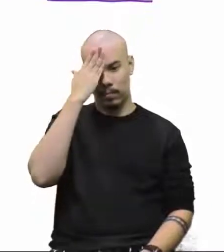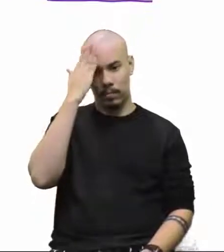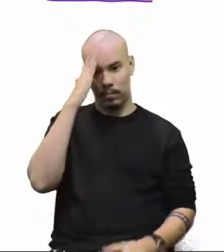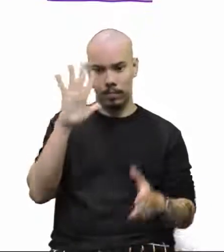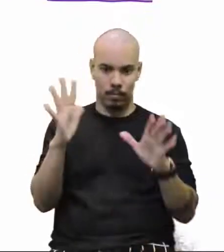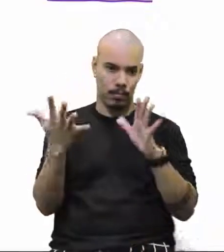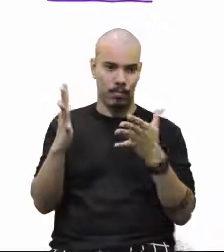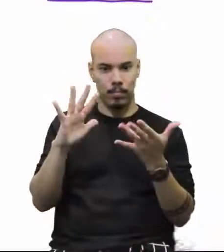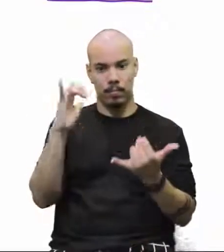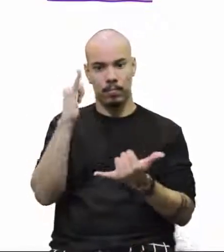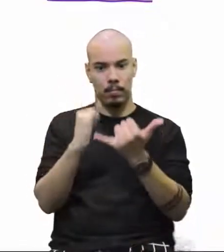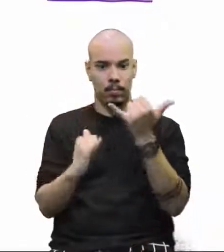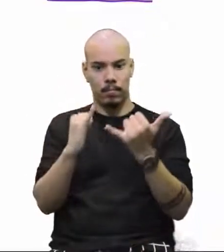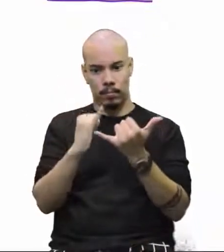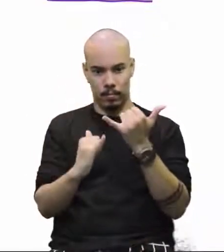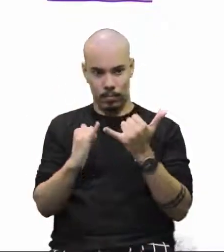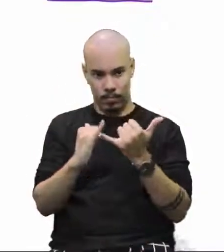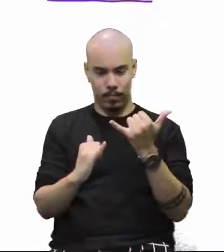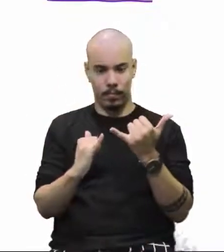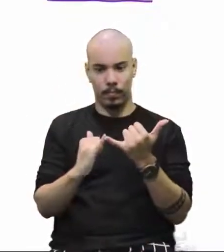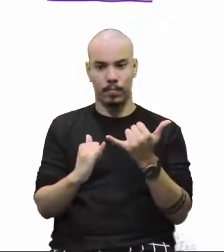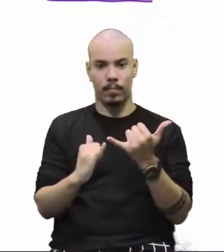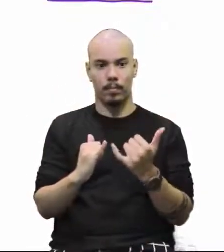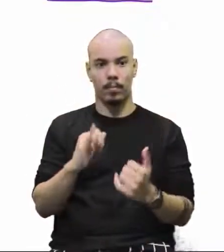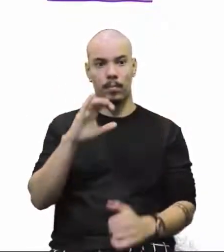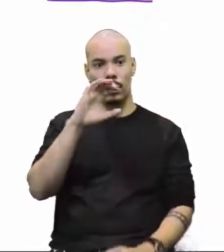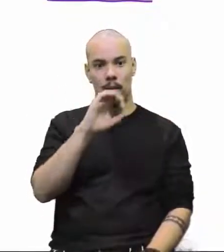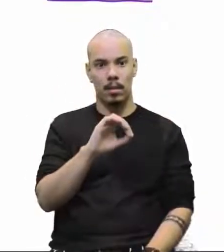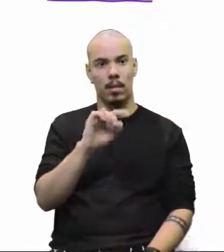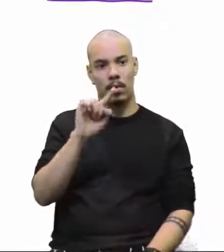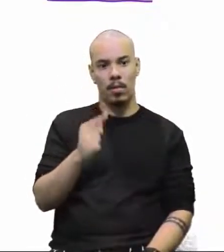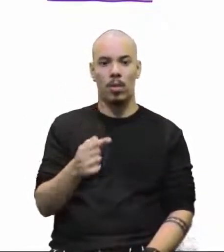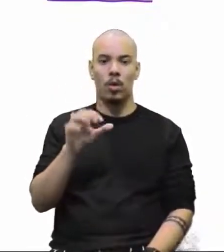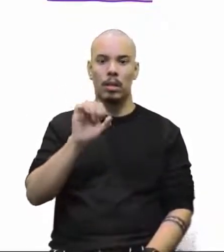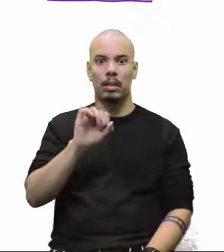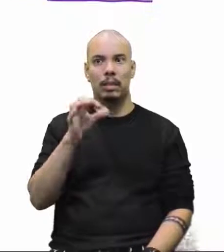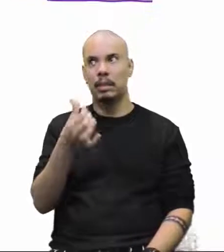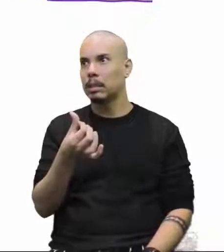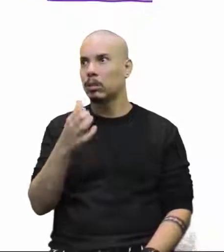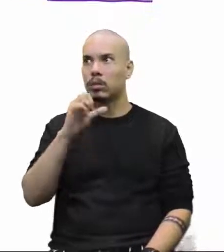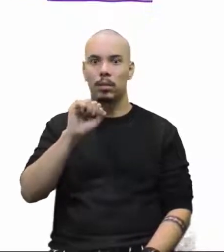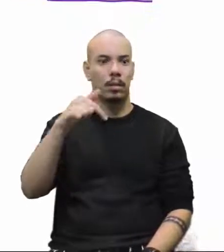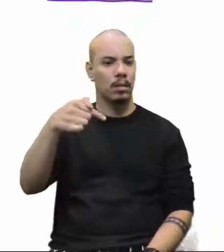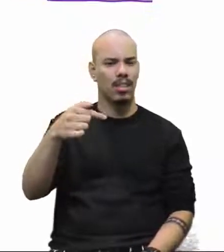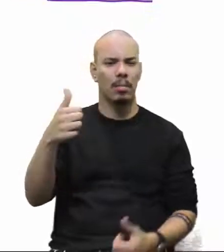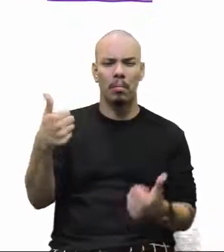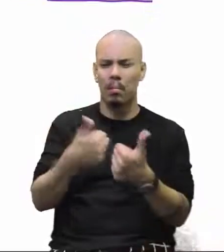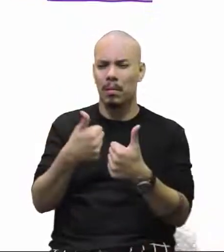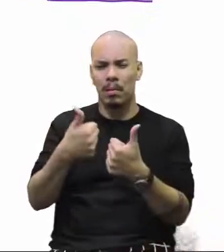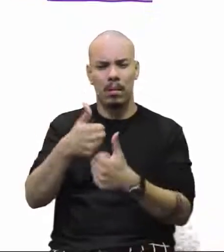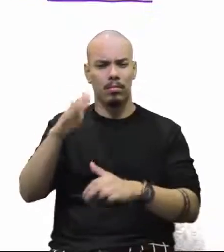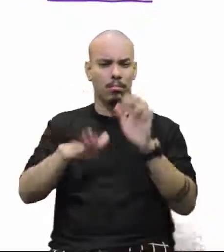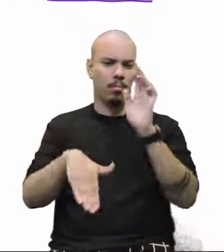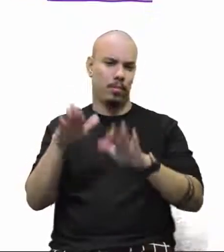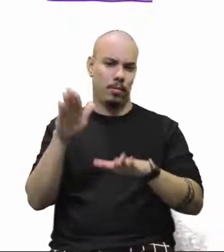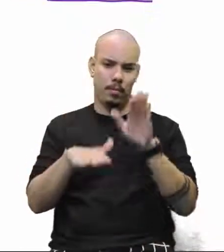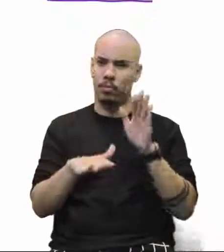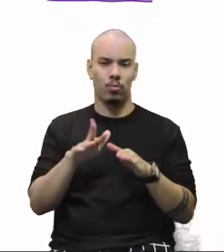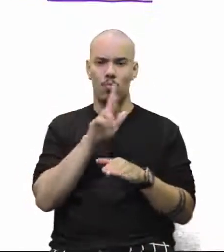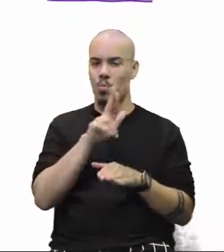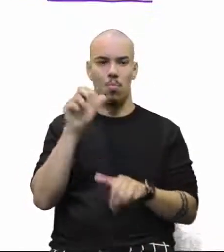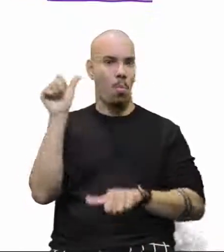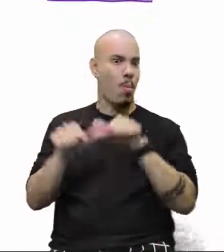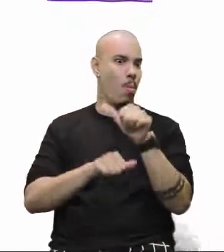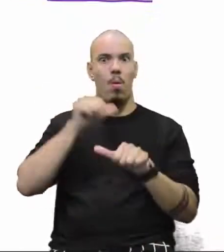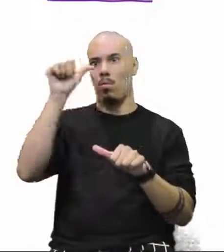0,866, 8,86 ou 0,86, 0,87. Depende da sua aproximação. Não vai mudar